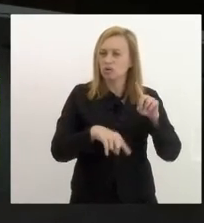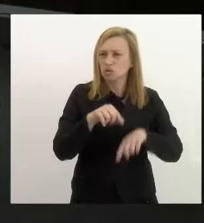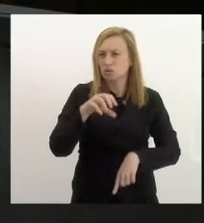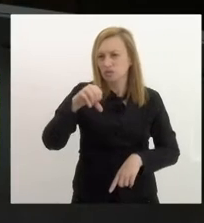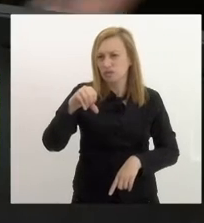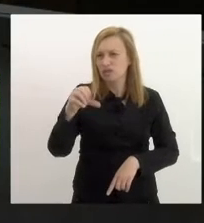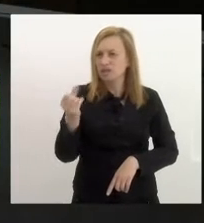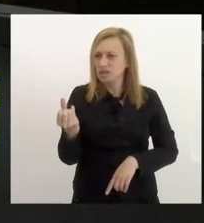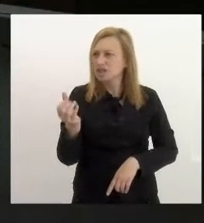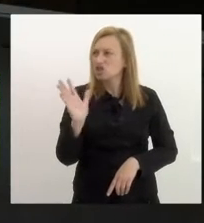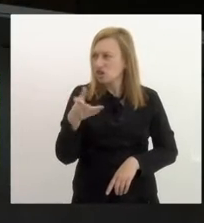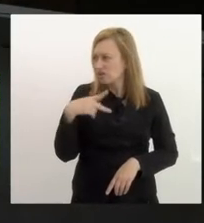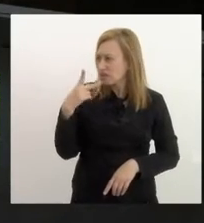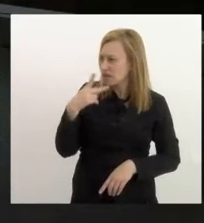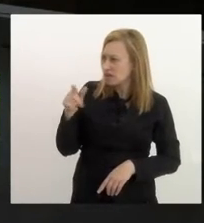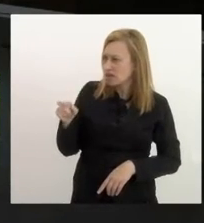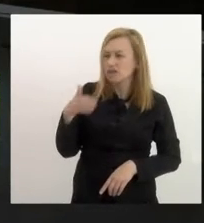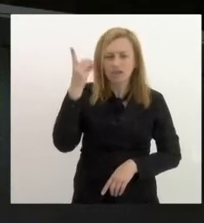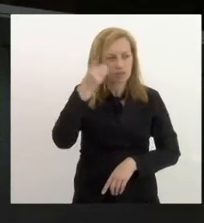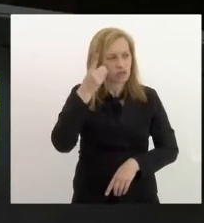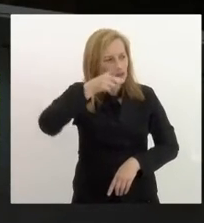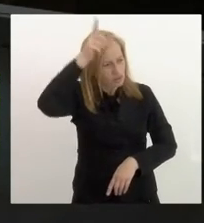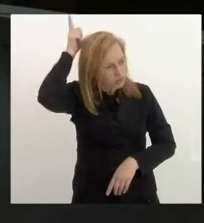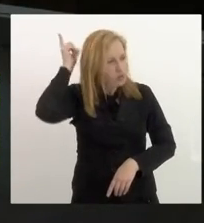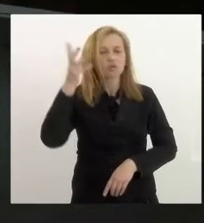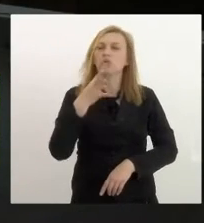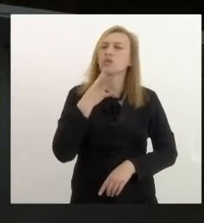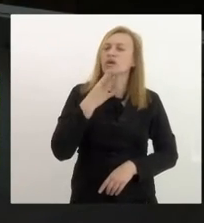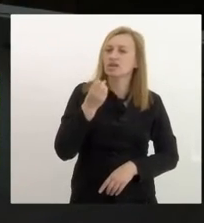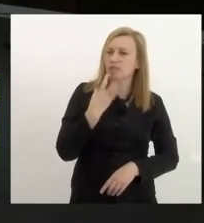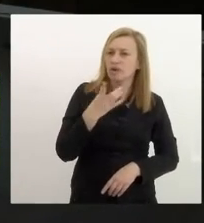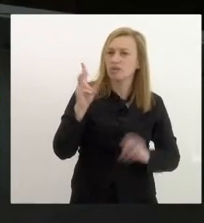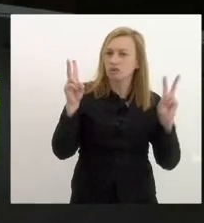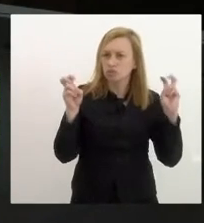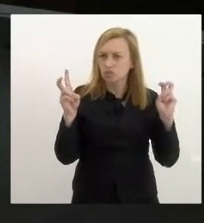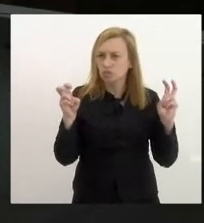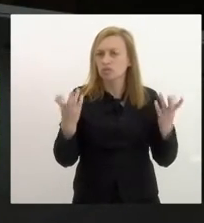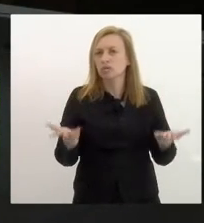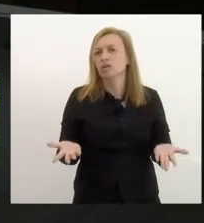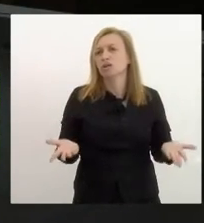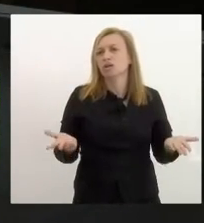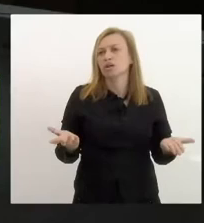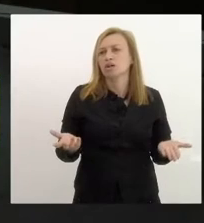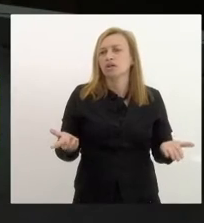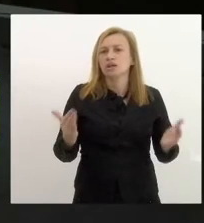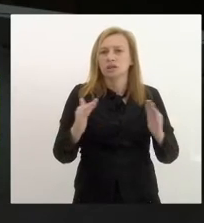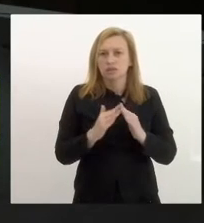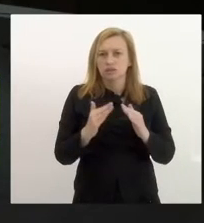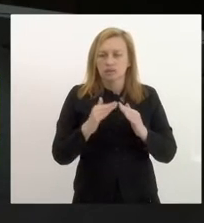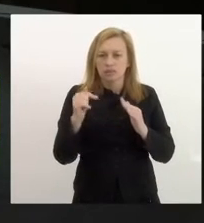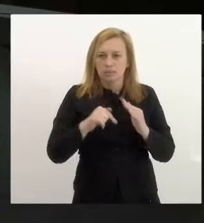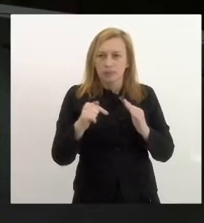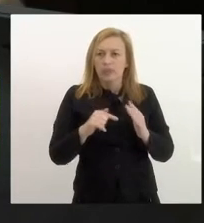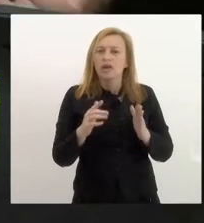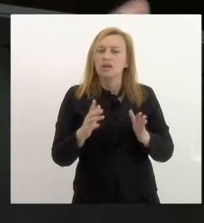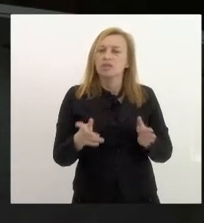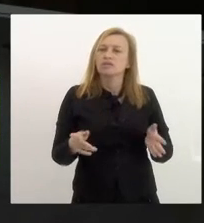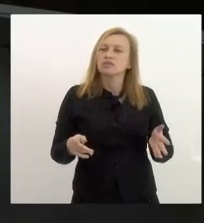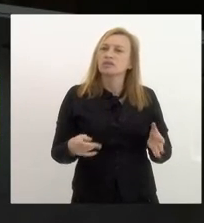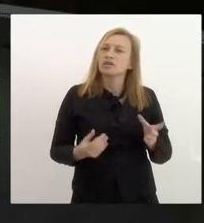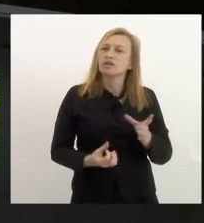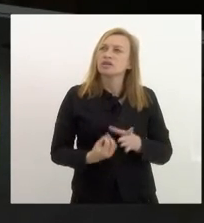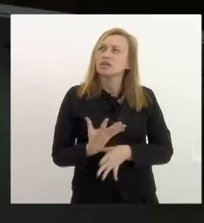também de falar isso aqui Deputado Luiz Paulo sabe muito bem disso tanto é assim que é essa casa está